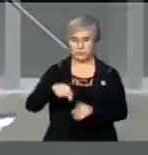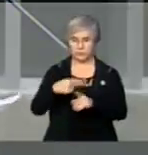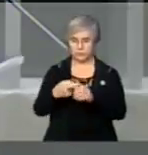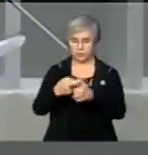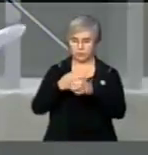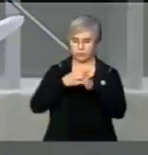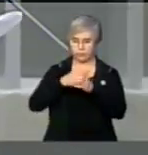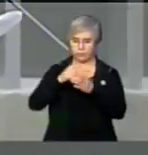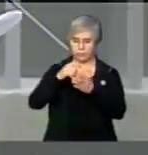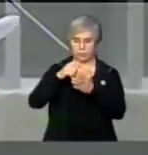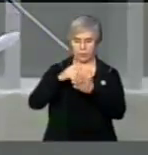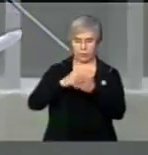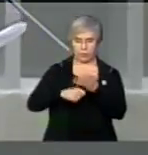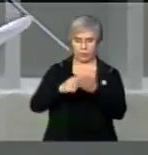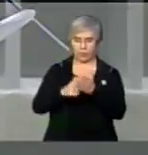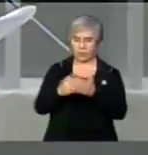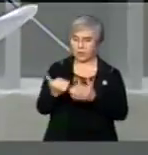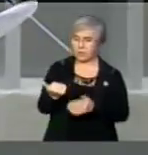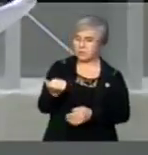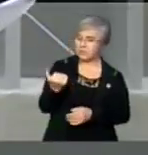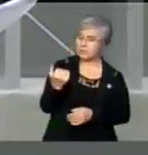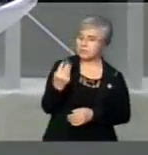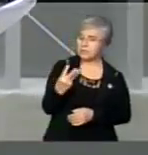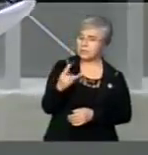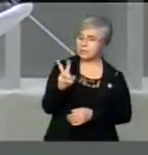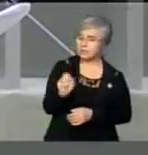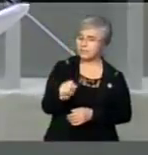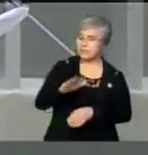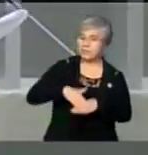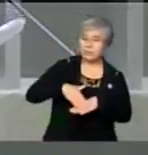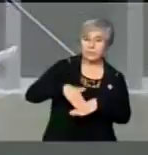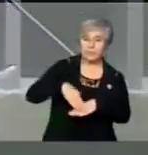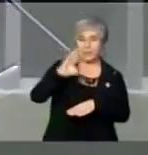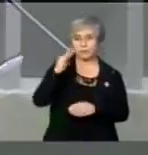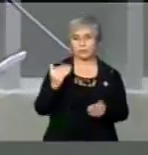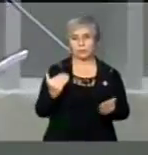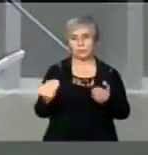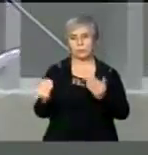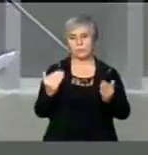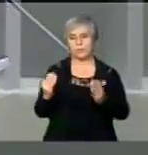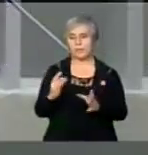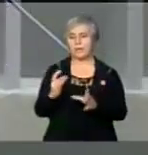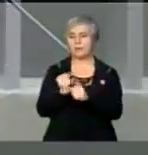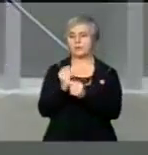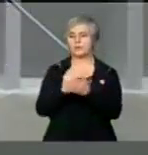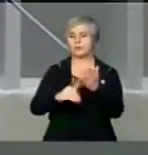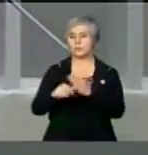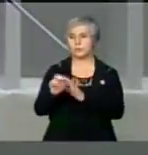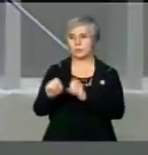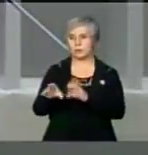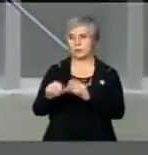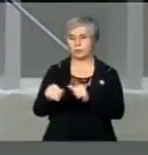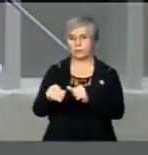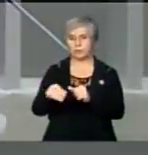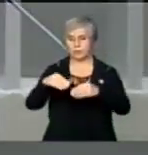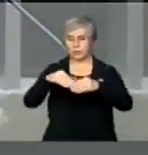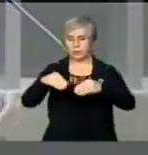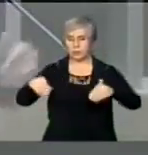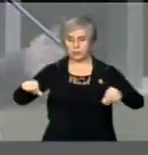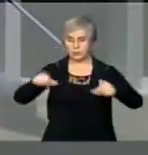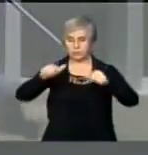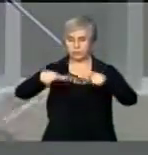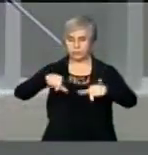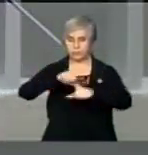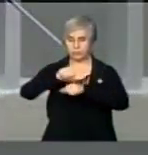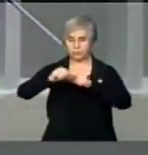estar gastando 13 vezes mais. Para a reforma agrária, o número é